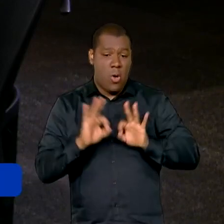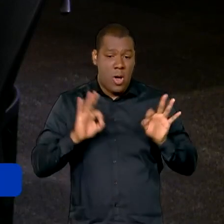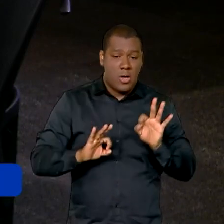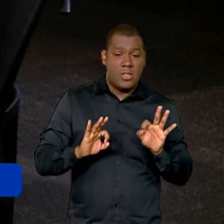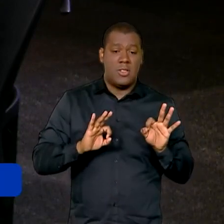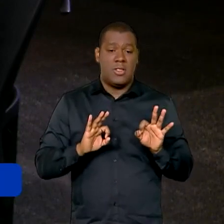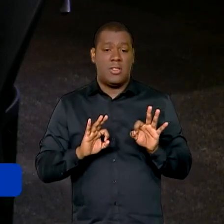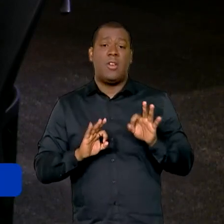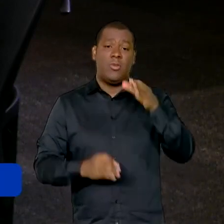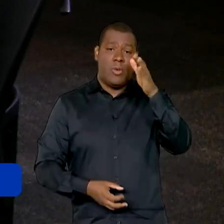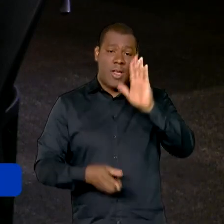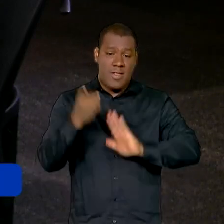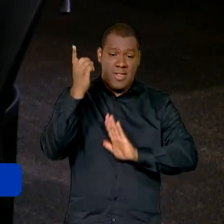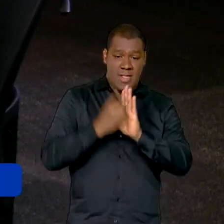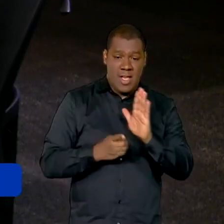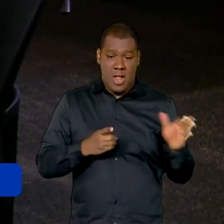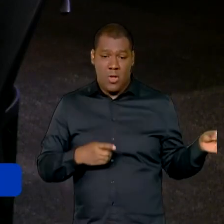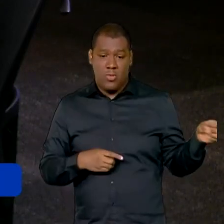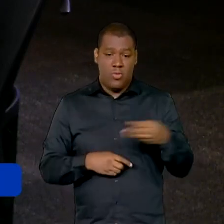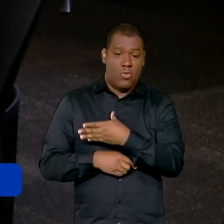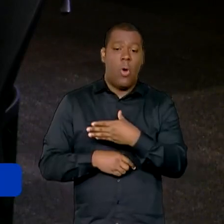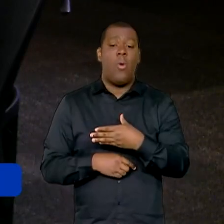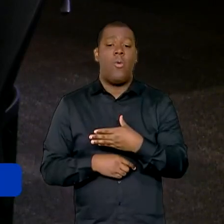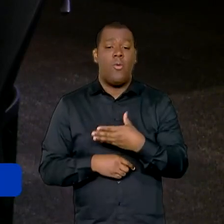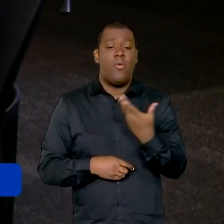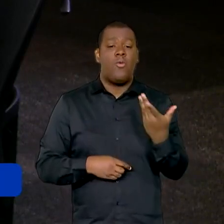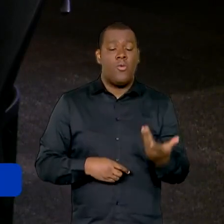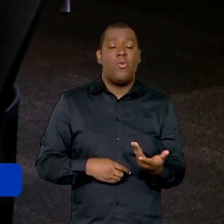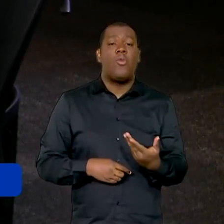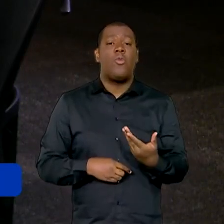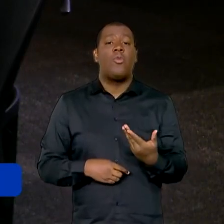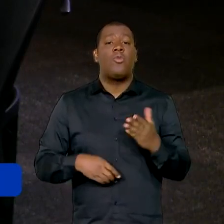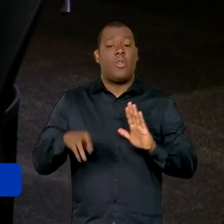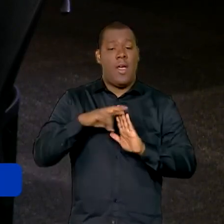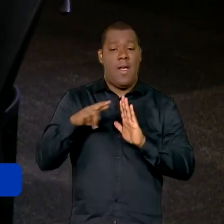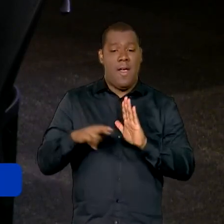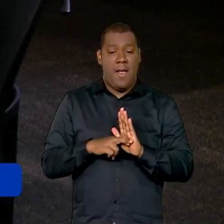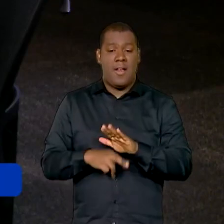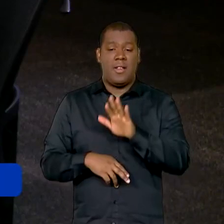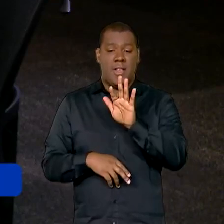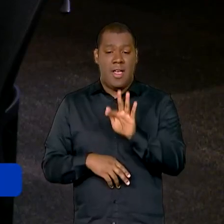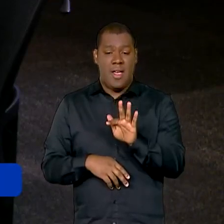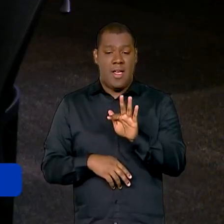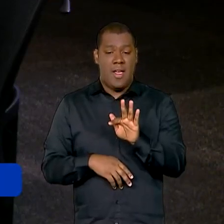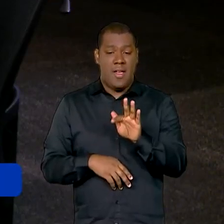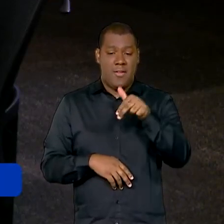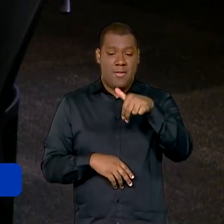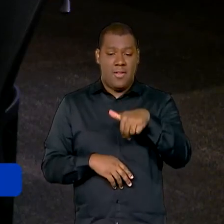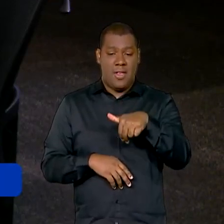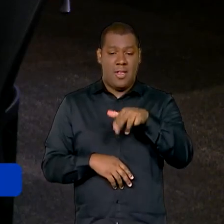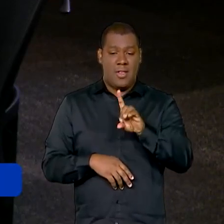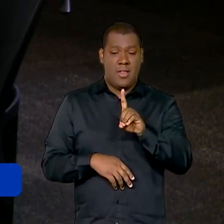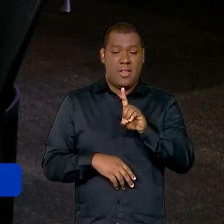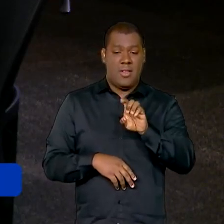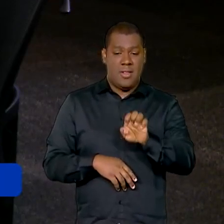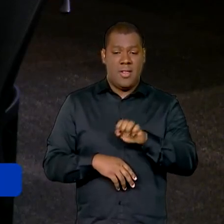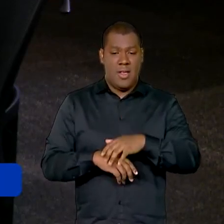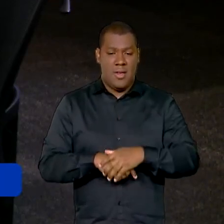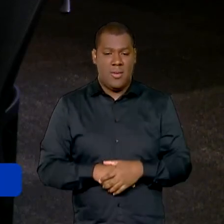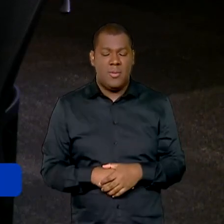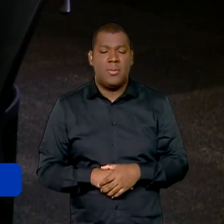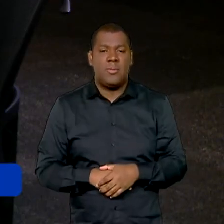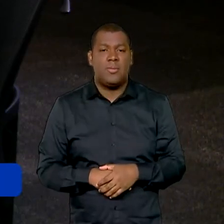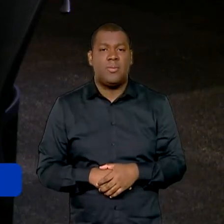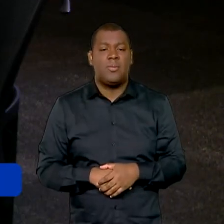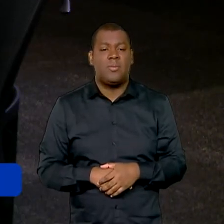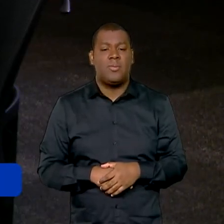editar um novo decreto de regulamentação dos procedimentos do FNDE, para simplificar. A simplificação não abre mão, é evidente,